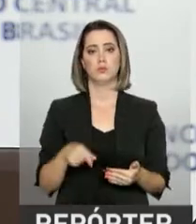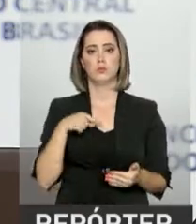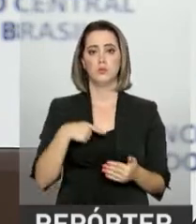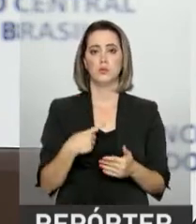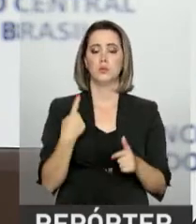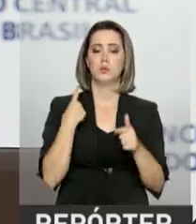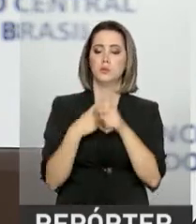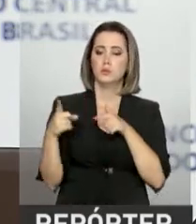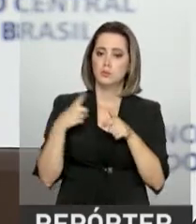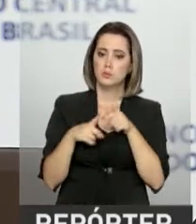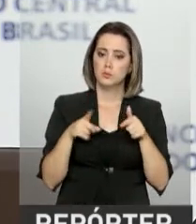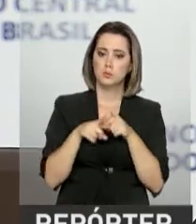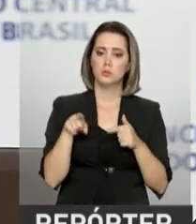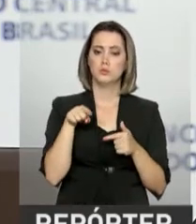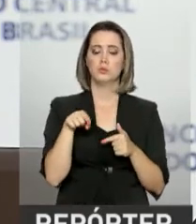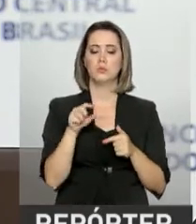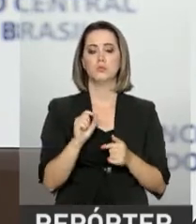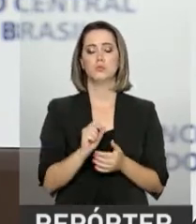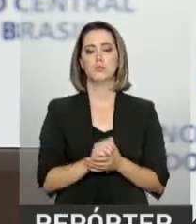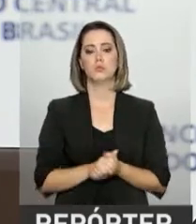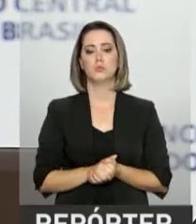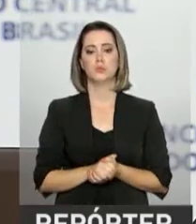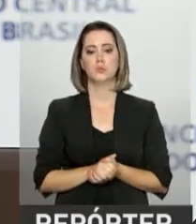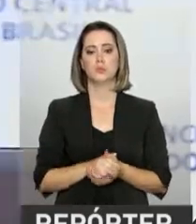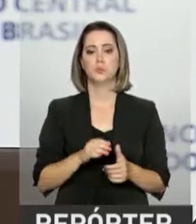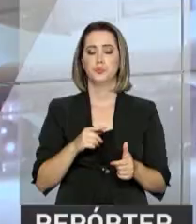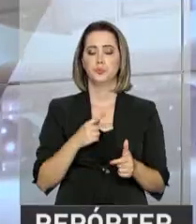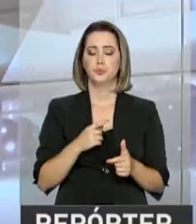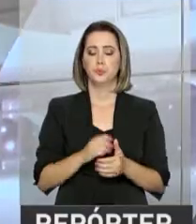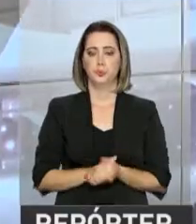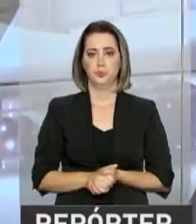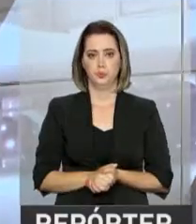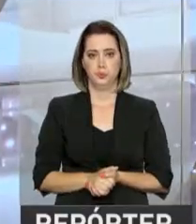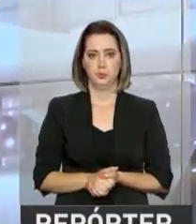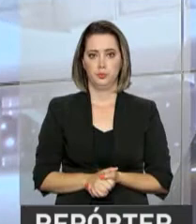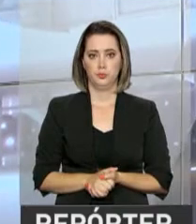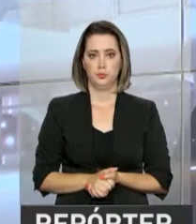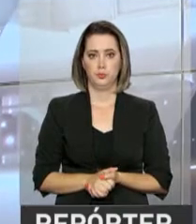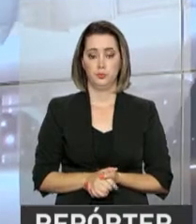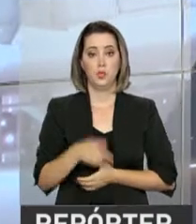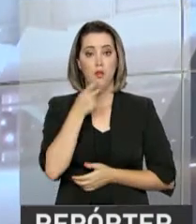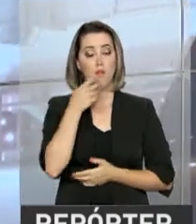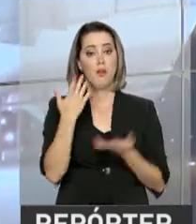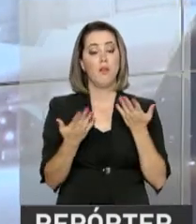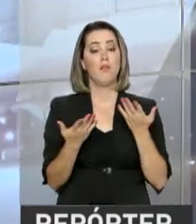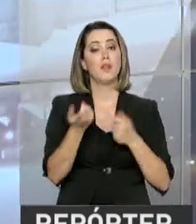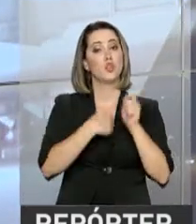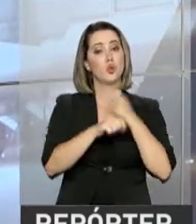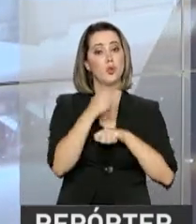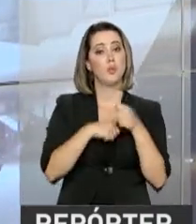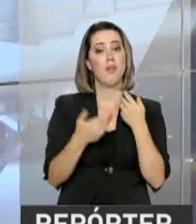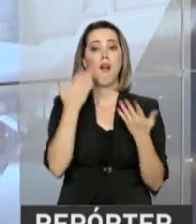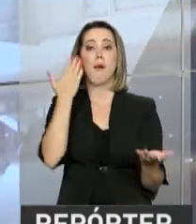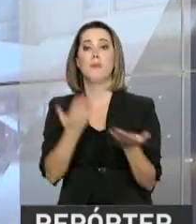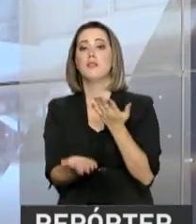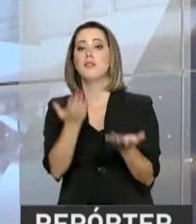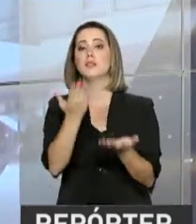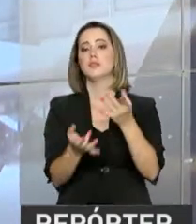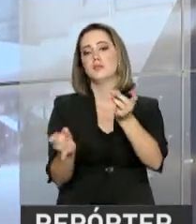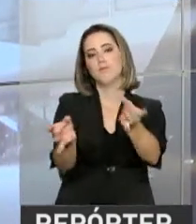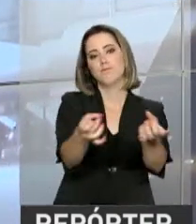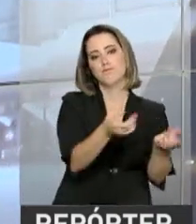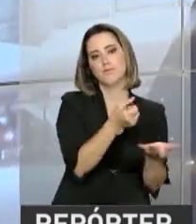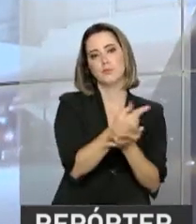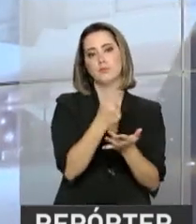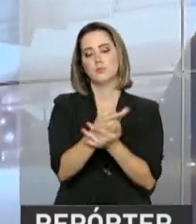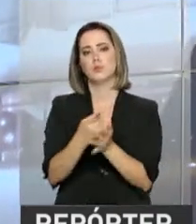ainda mais deteriorado em falando ainda de economia a balança comercial brasileira registrou